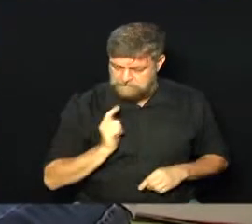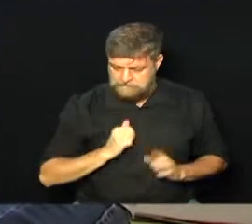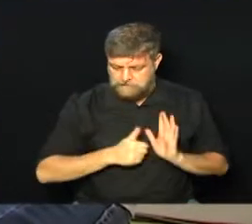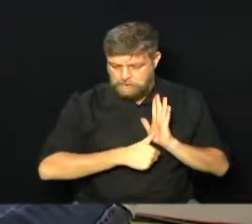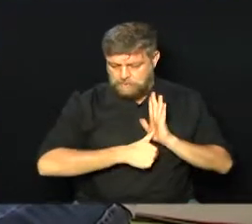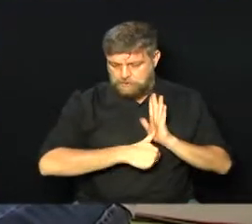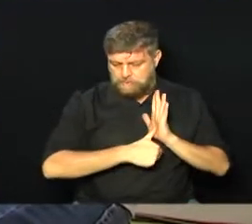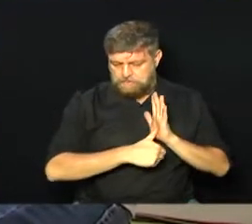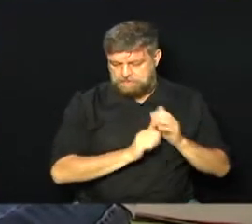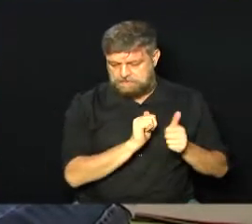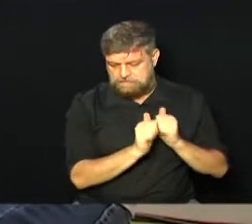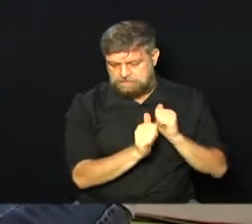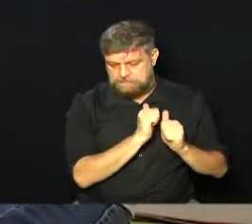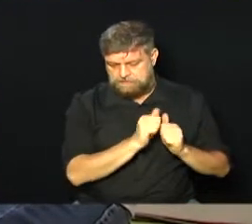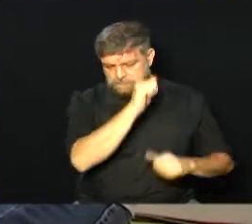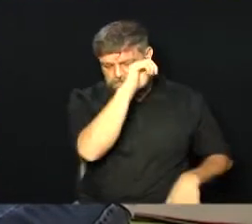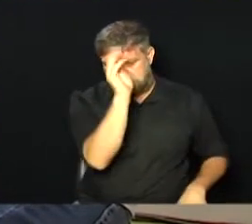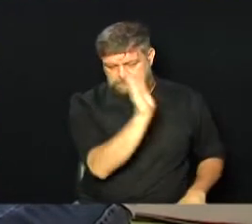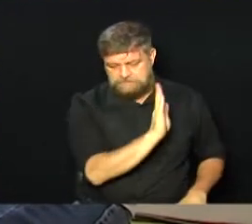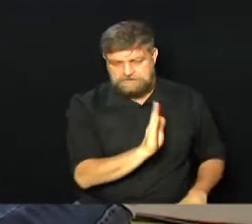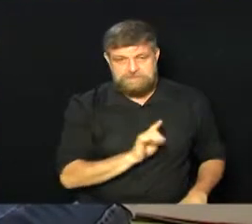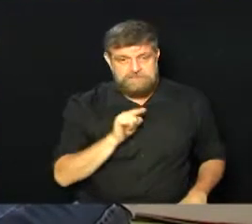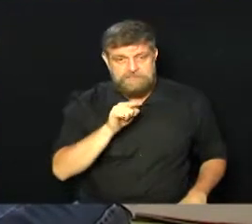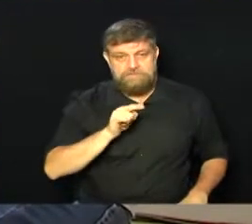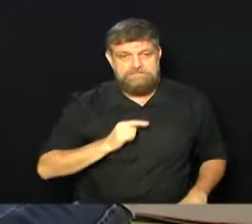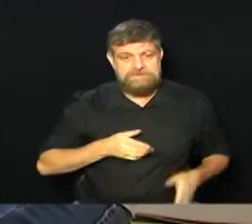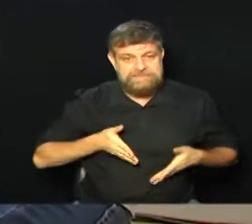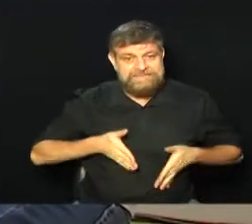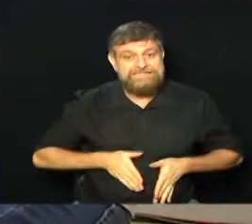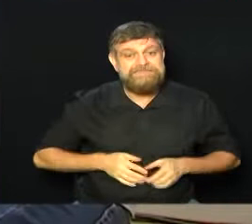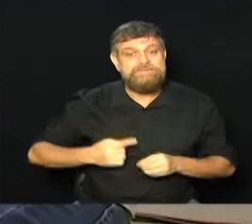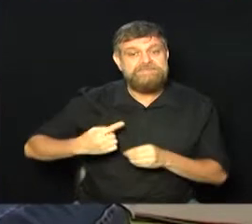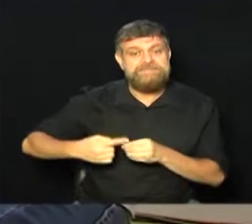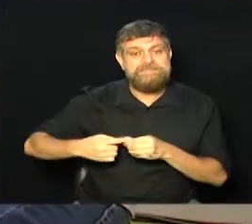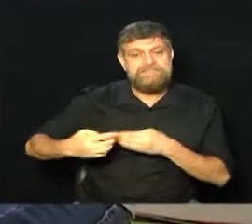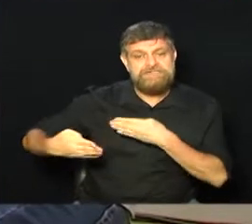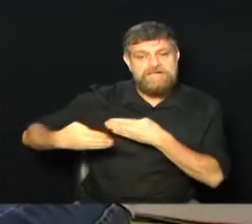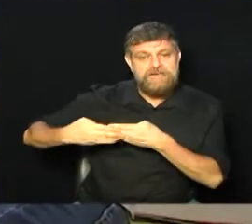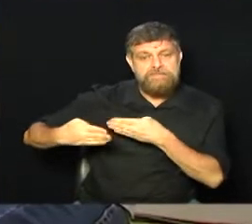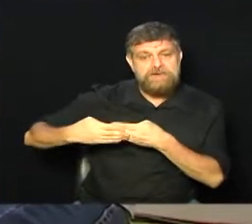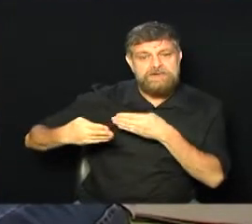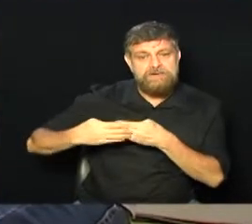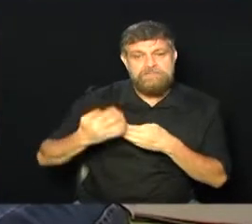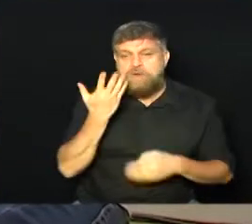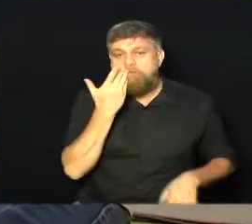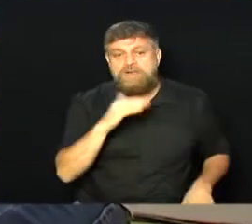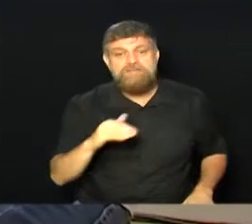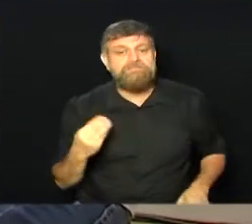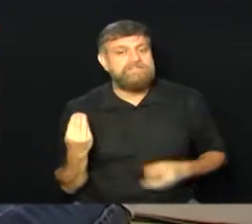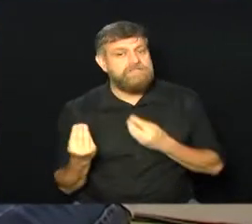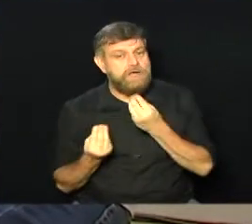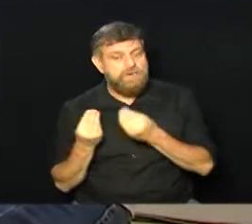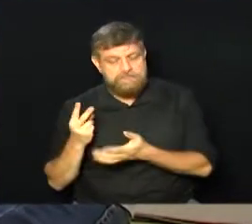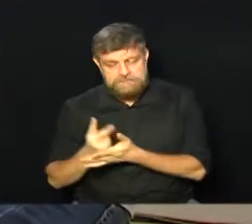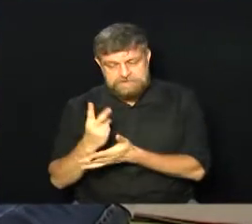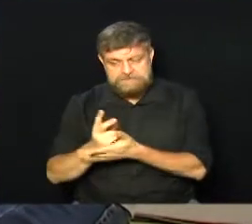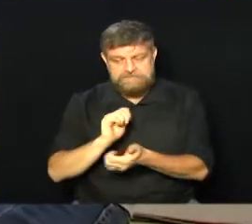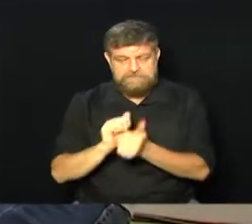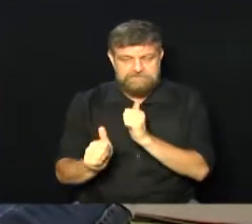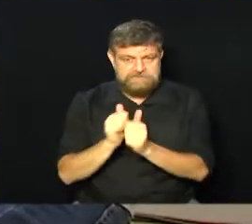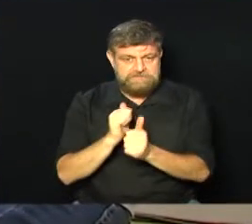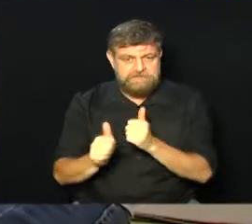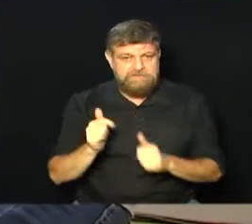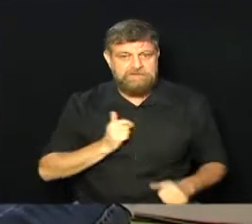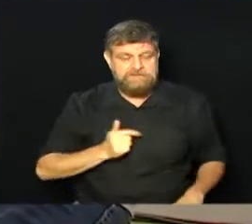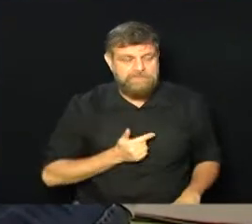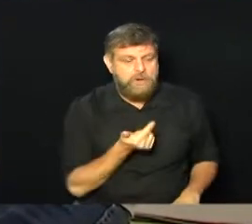futebol brasileiro. Você primeiro nasceu em Ribeirão Preto, né? Como é que foi a sua infância, adolescência? Sempre jogou futebol ou passou aí por